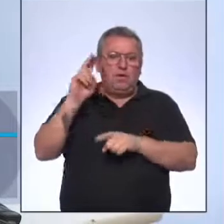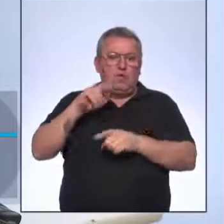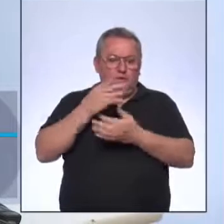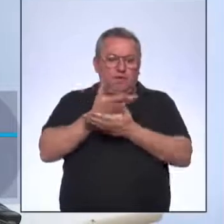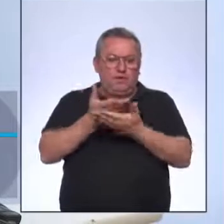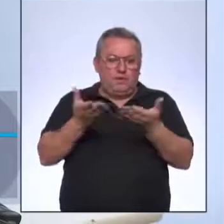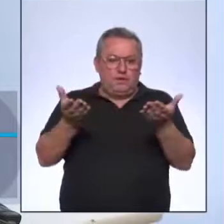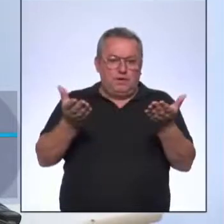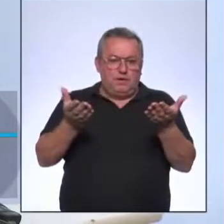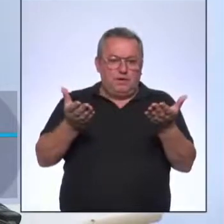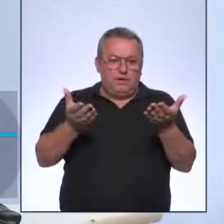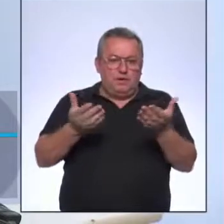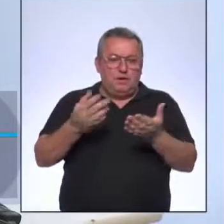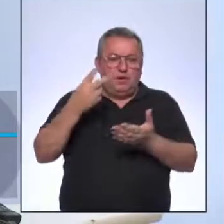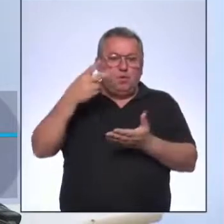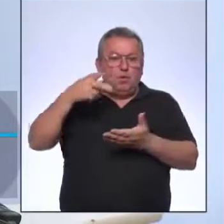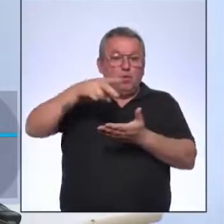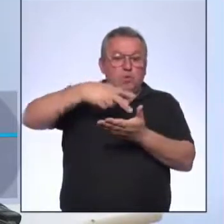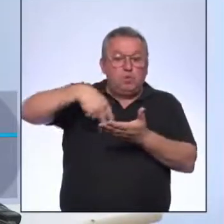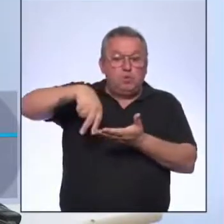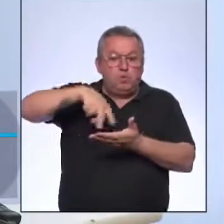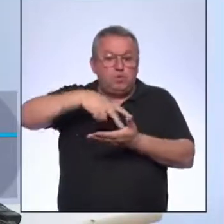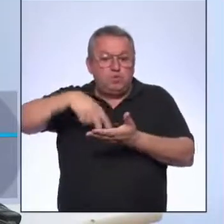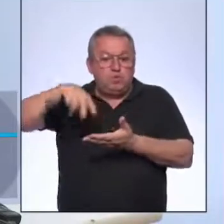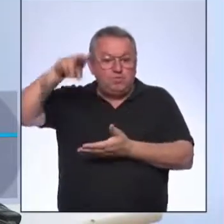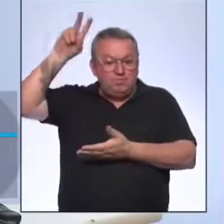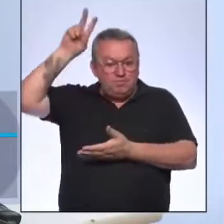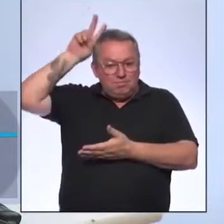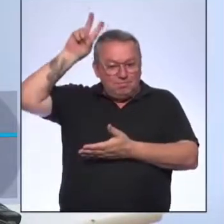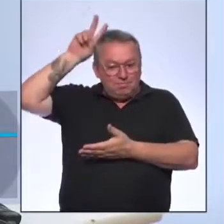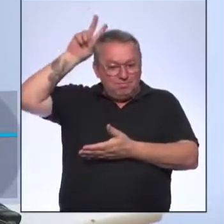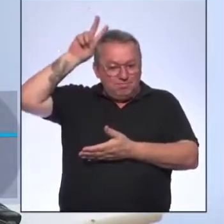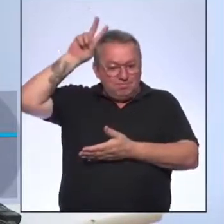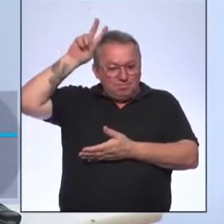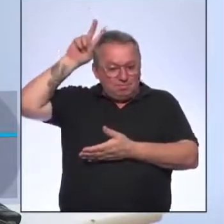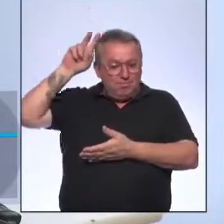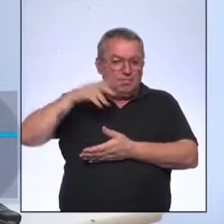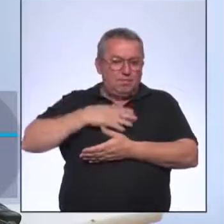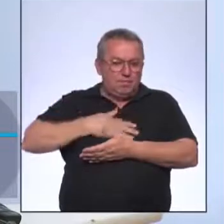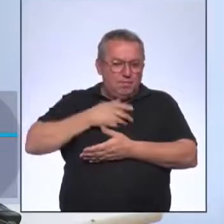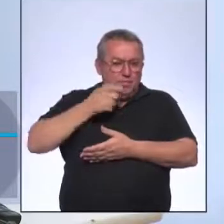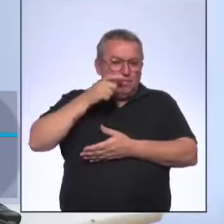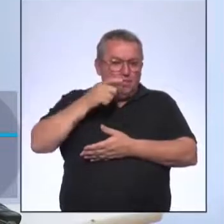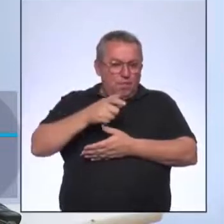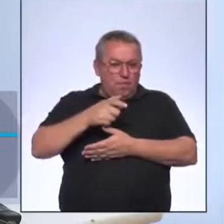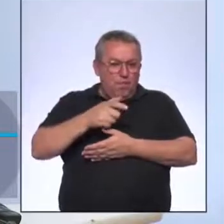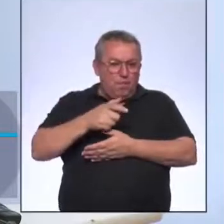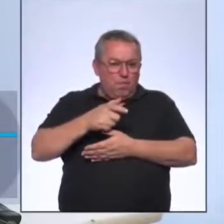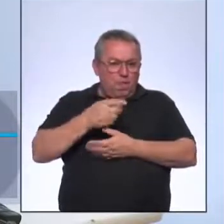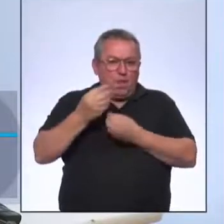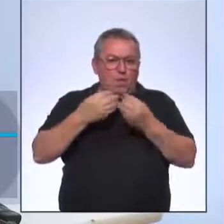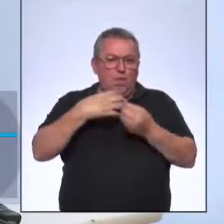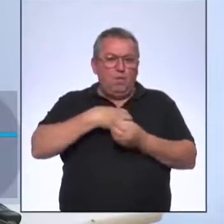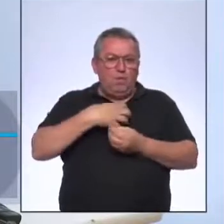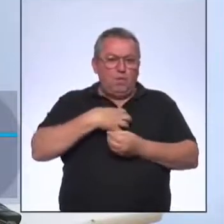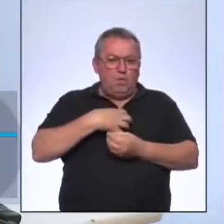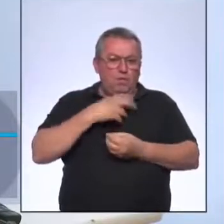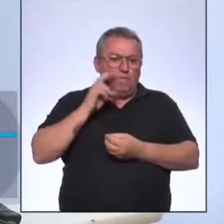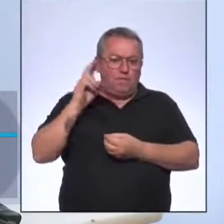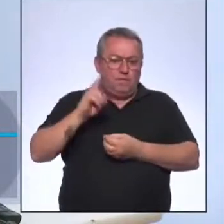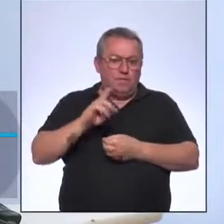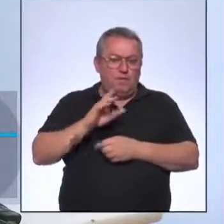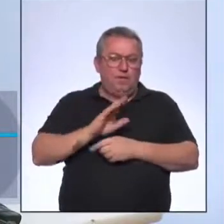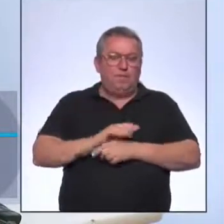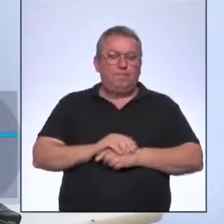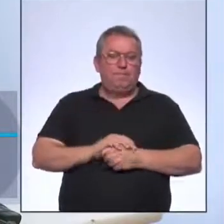vocês 2 danças indígenas para apreciar. Então, eu espero que vocês gostem e reparem o formato das danças. Vamos